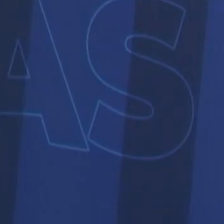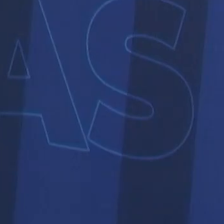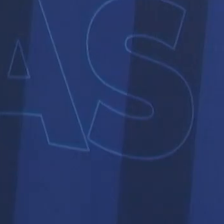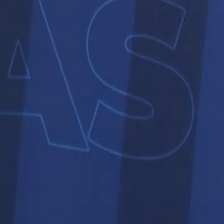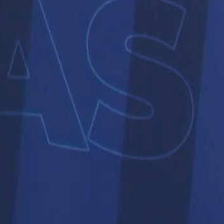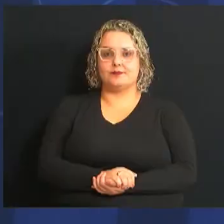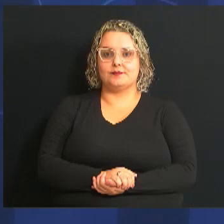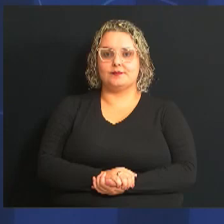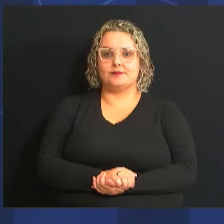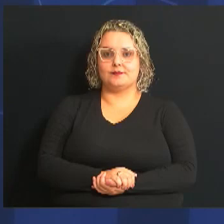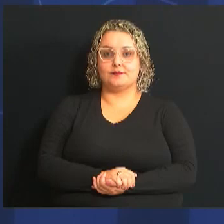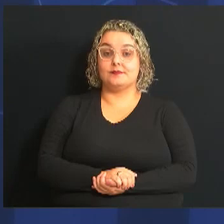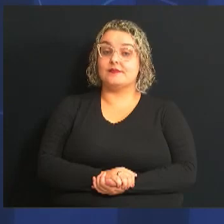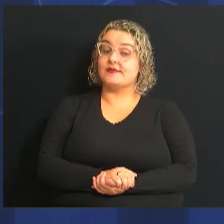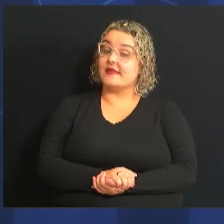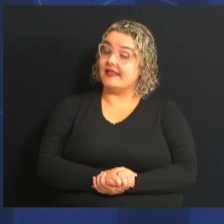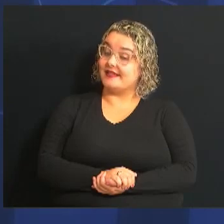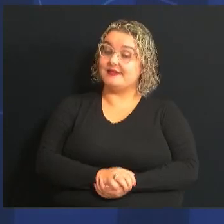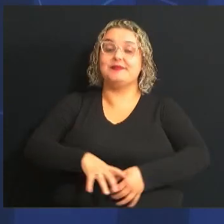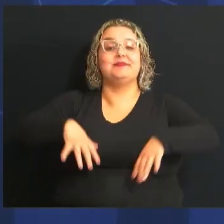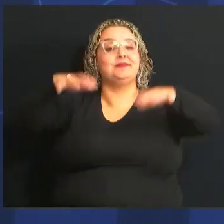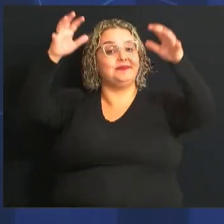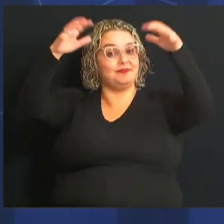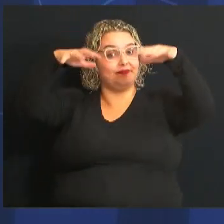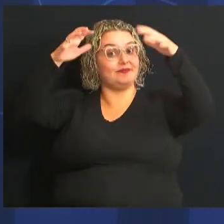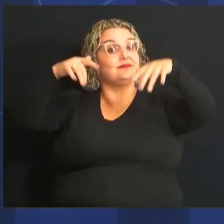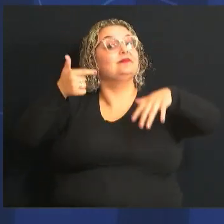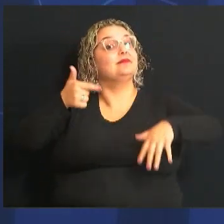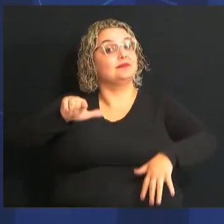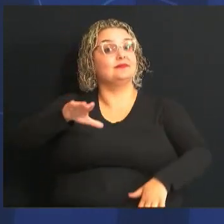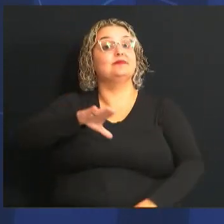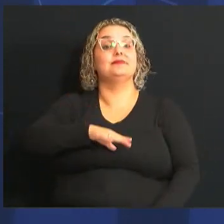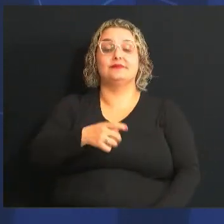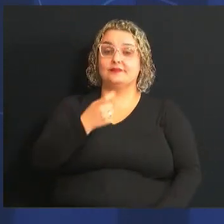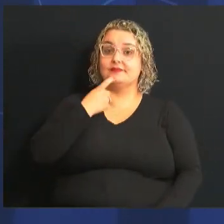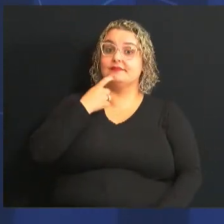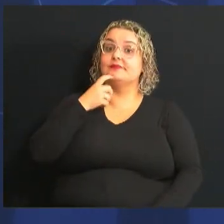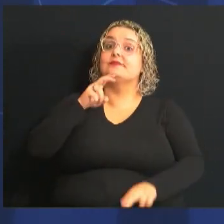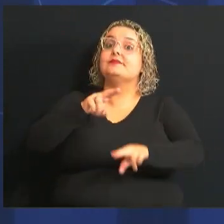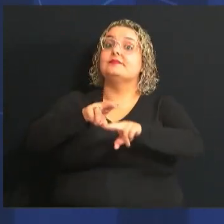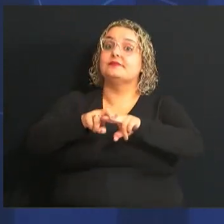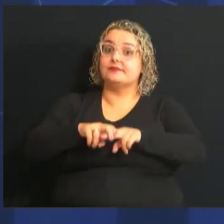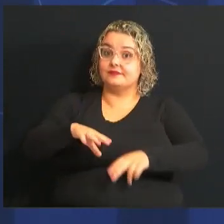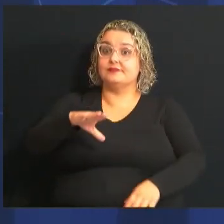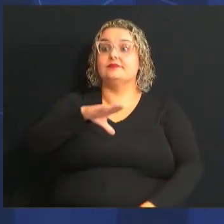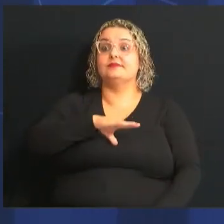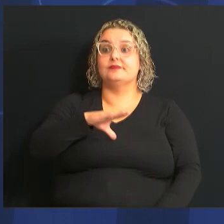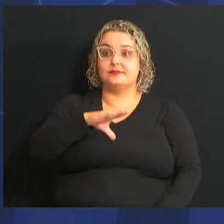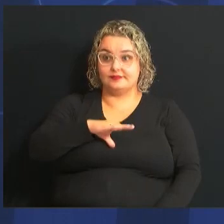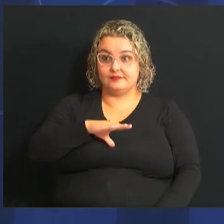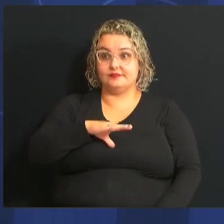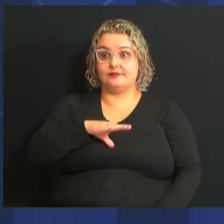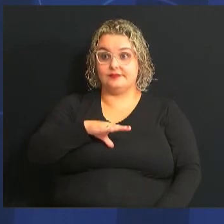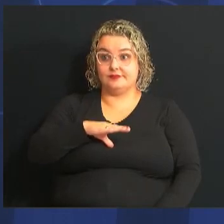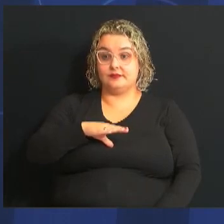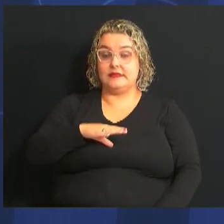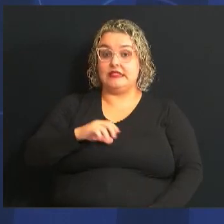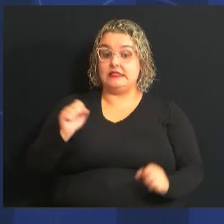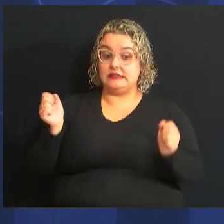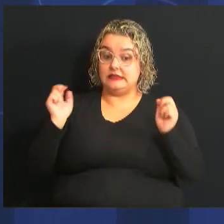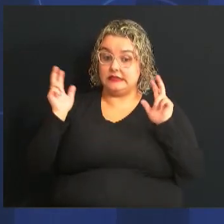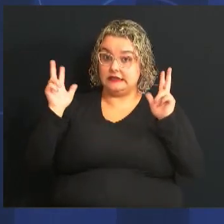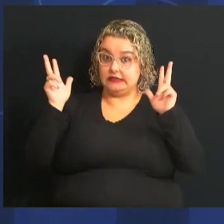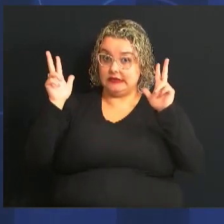A chuva não para aqui na cidade de Campinas e por isso a cidade está em estado de atenção, viu?